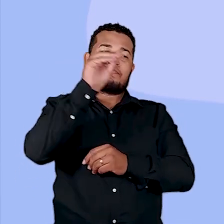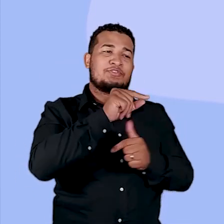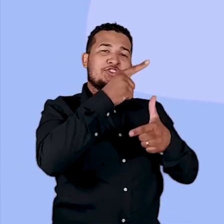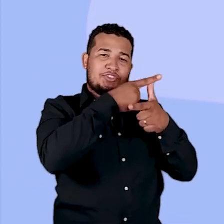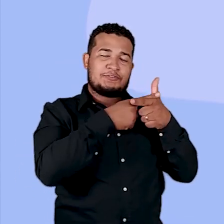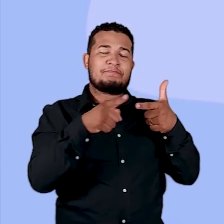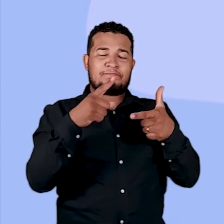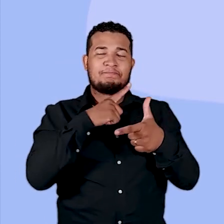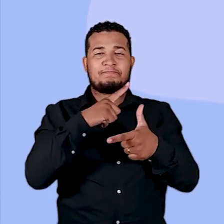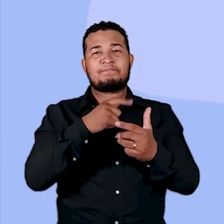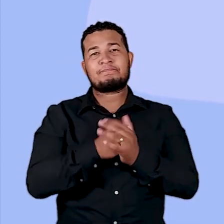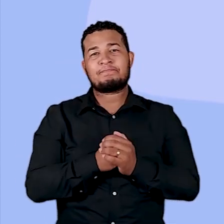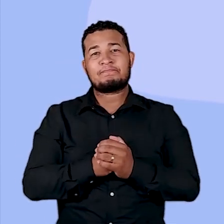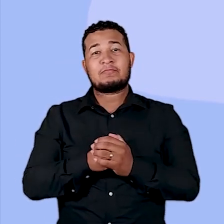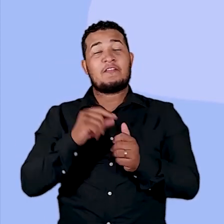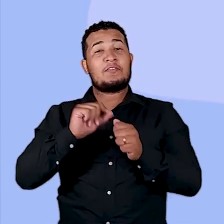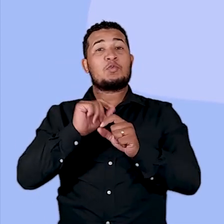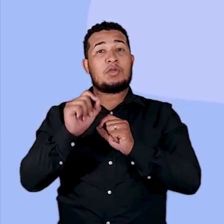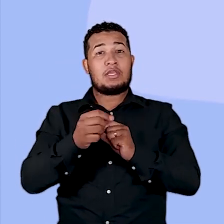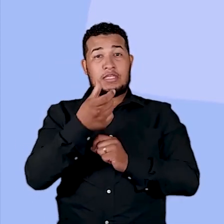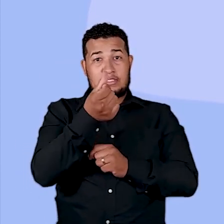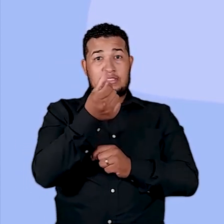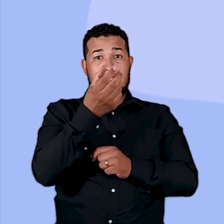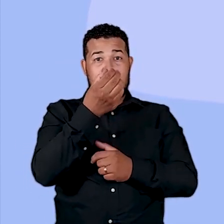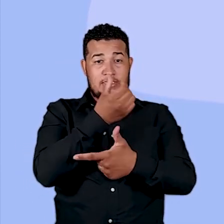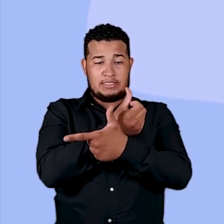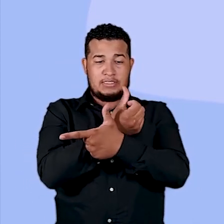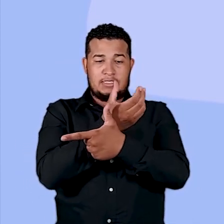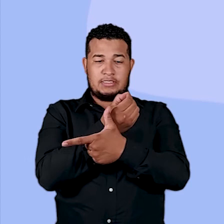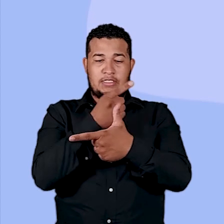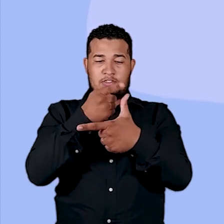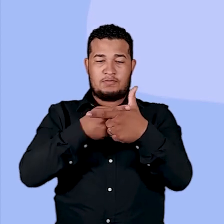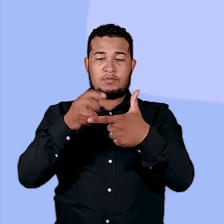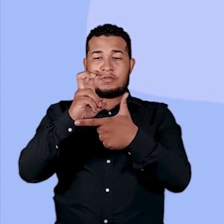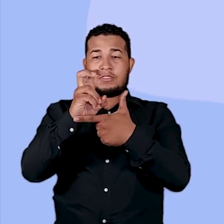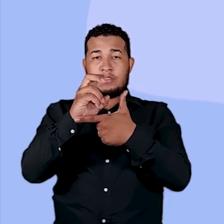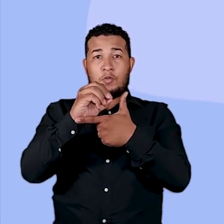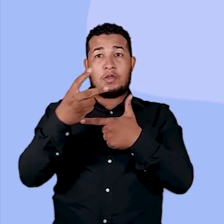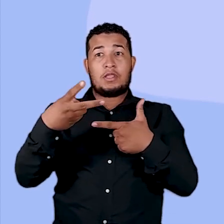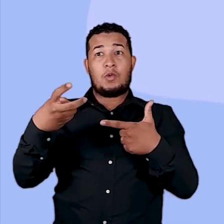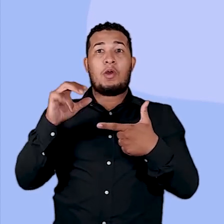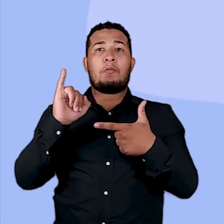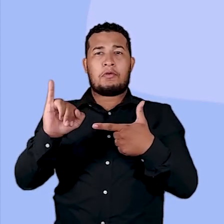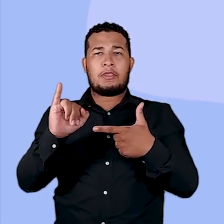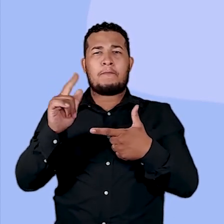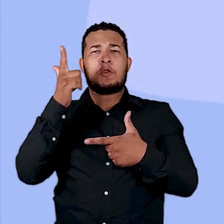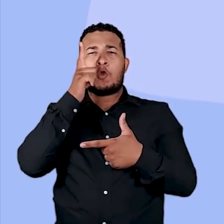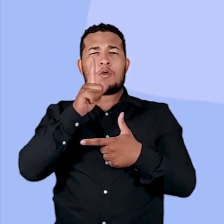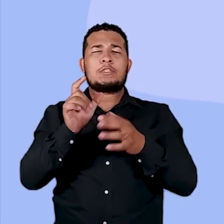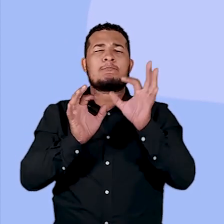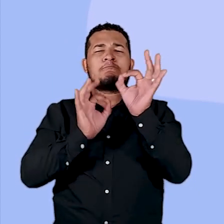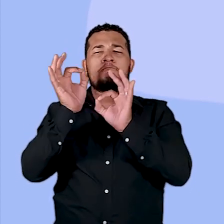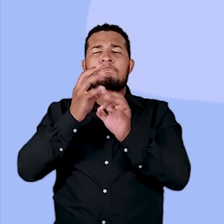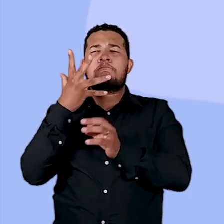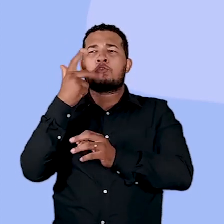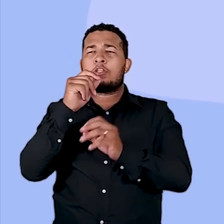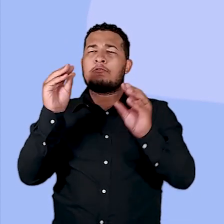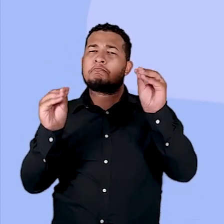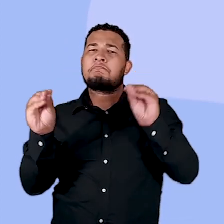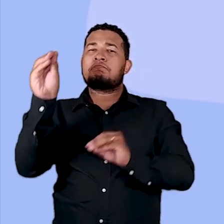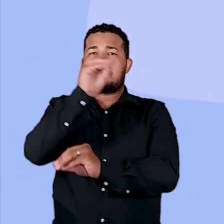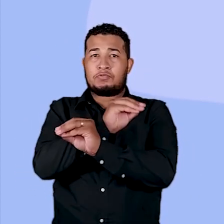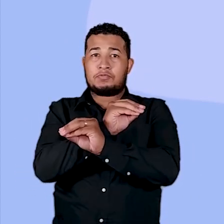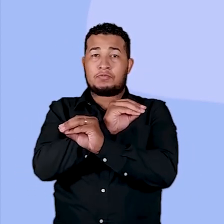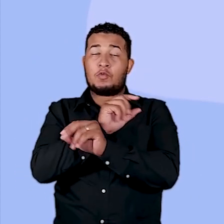Então fica 60 dividido por 50 é igual a I. Para ficar mais bonitinho, coloca ele do outro lado. Então fica 60 dividido